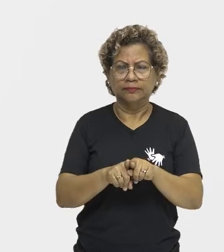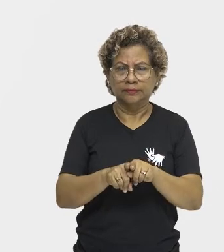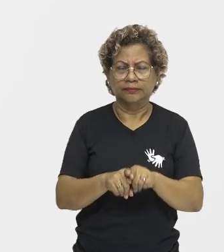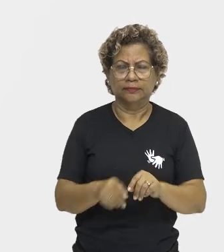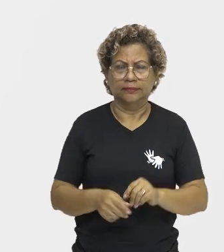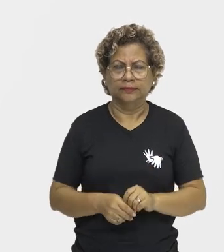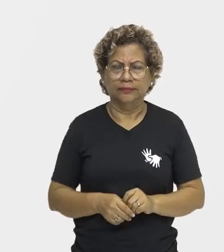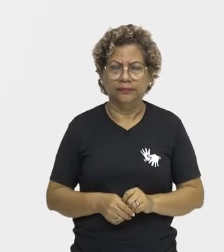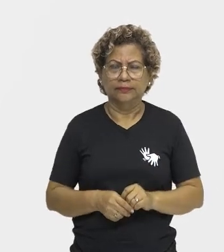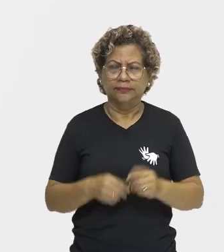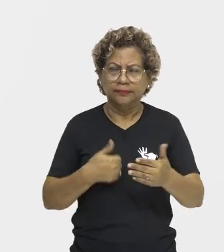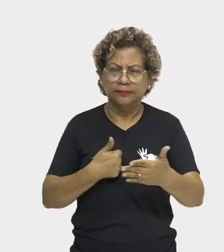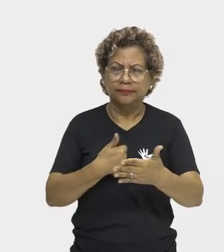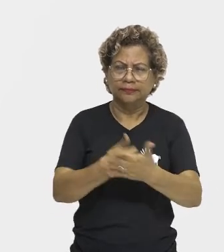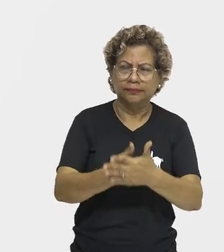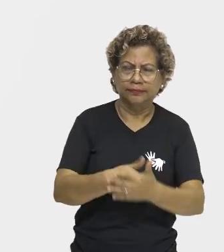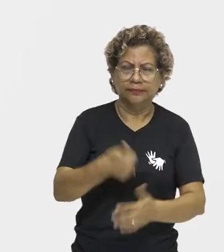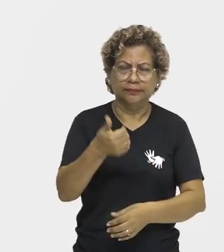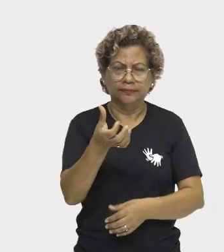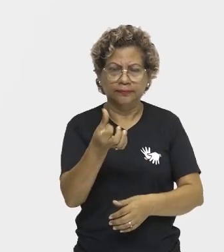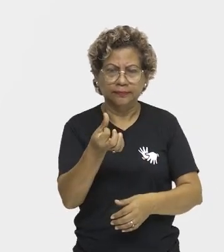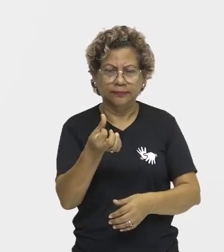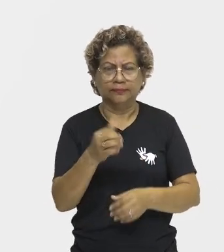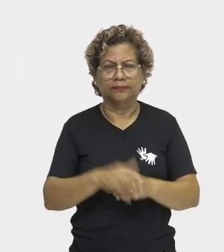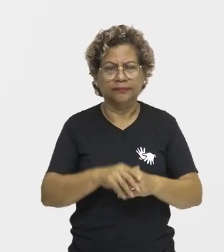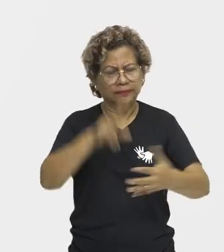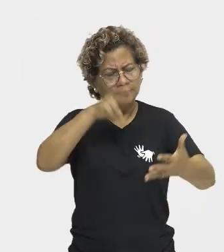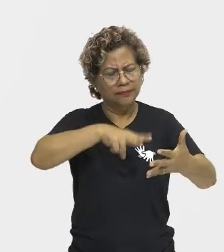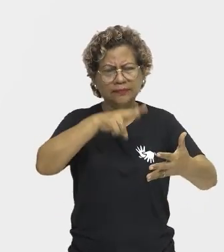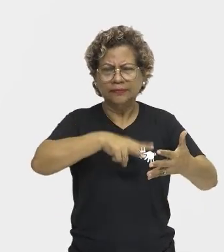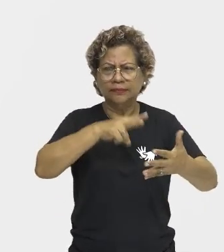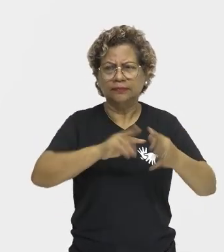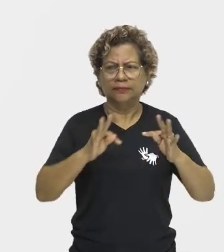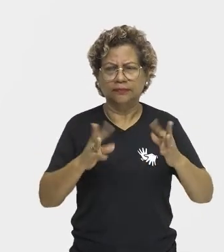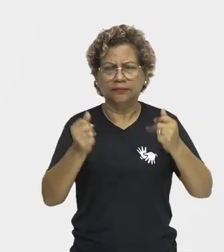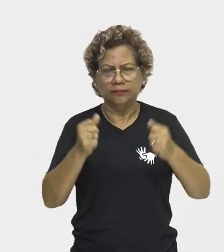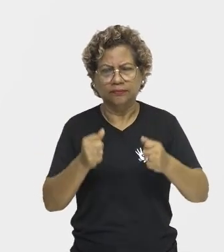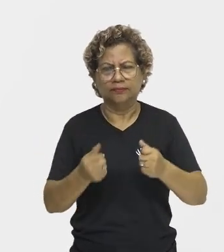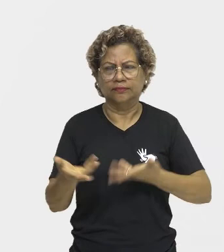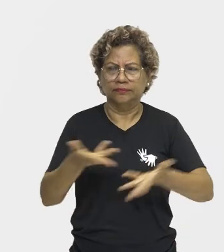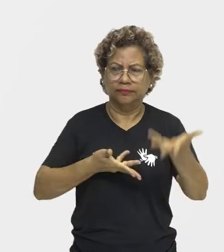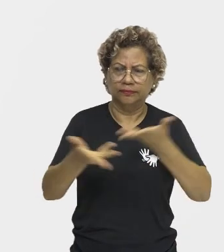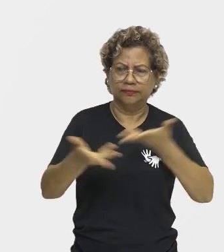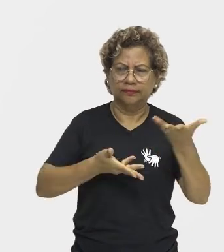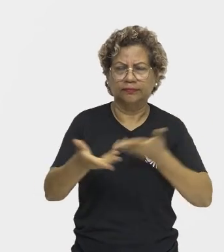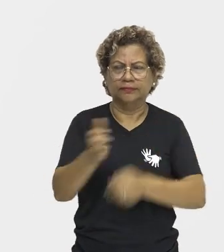específico e a densidade. E daqui a pouco nós voltamos para interagir com vocês.